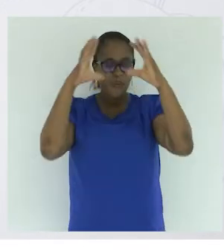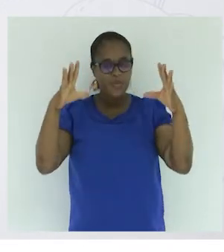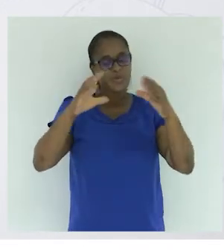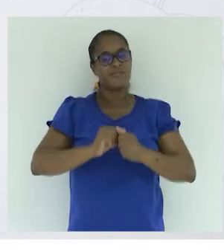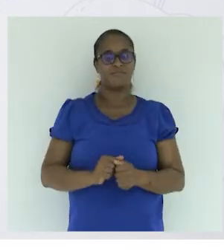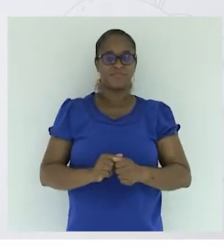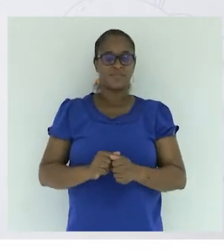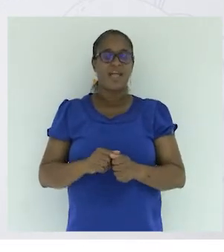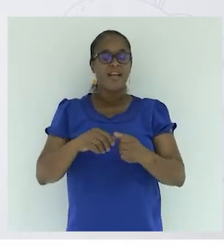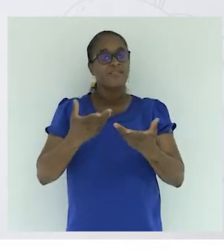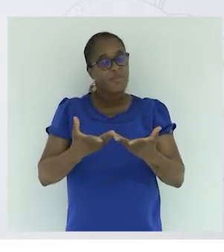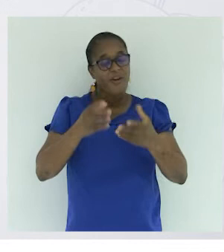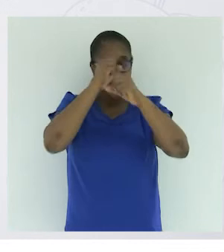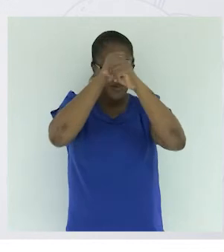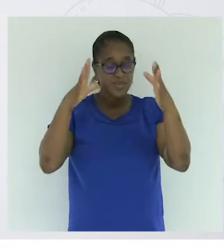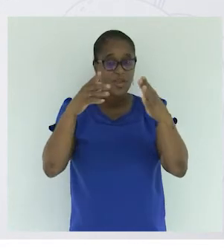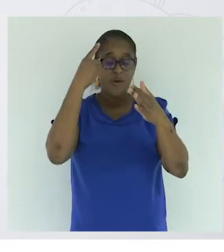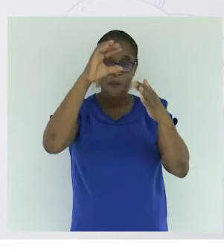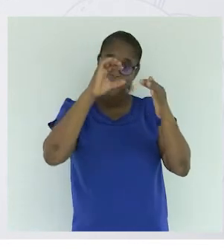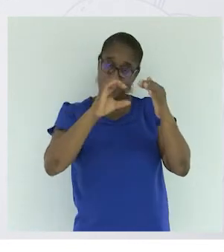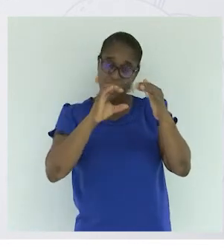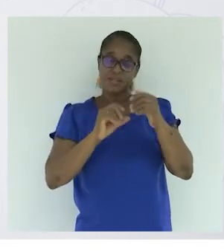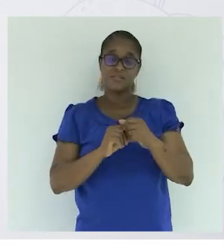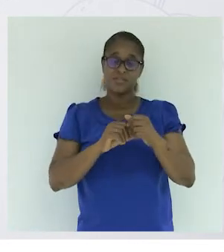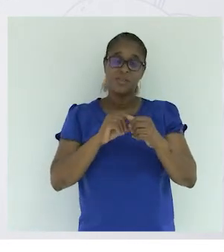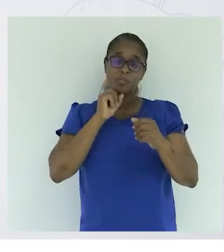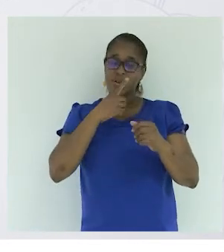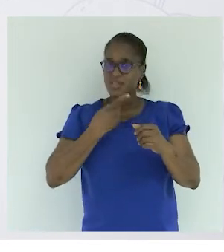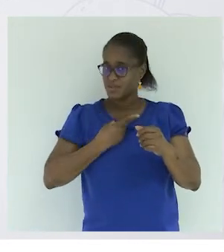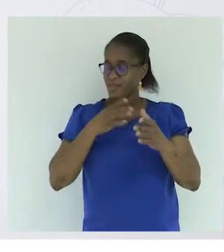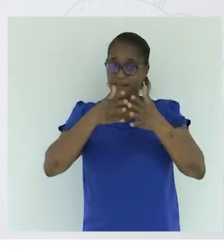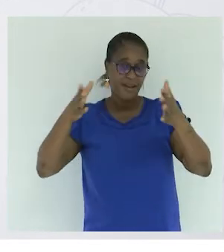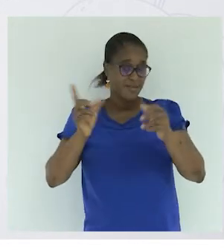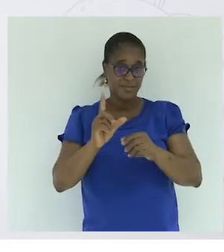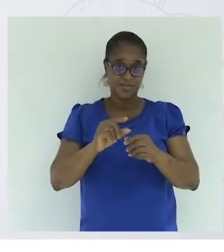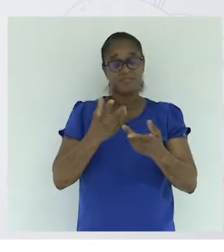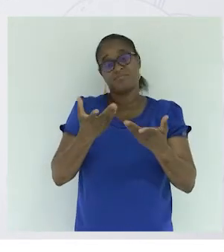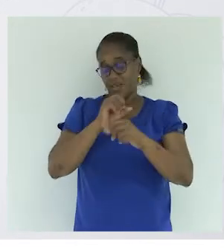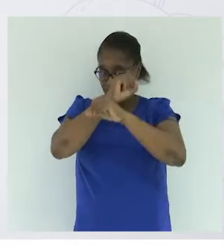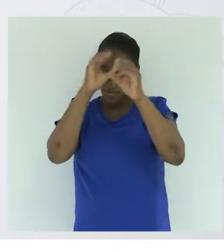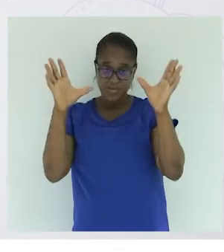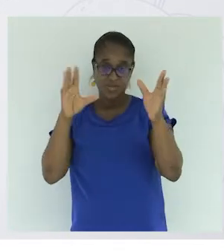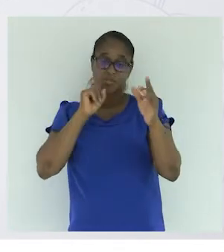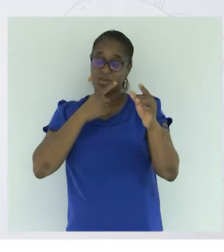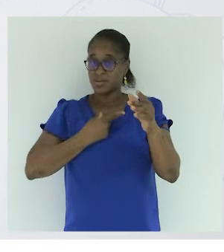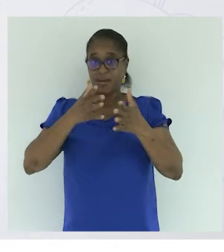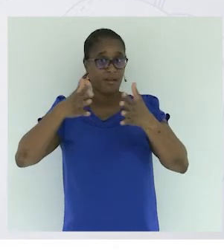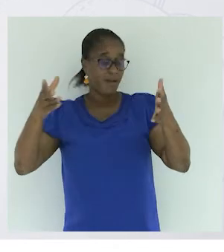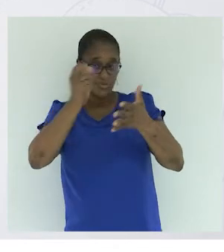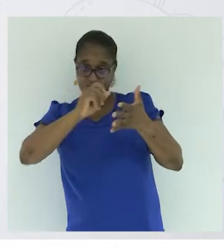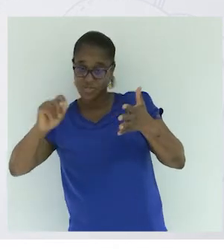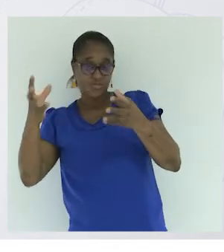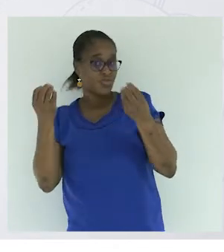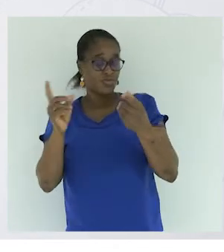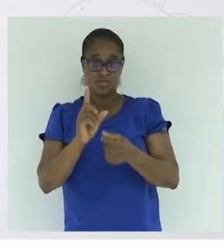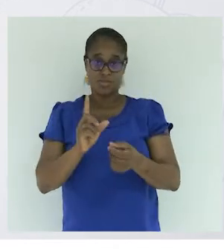A conclusão é um parágrafo, pode não ser muito grande, claro que a conclusão não é um parágrafo grande, com o